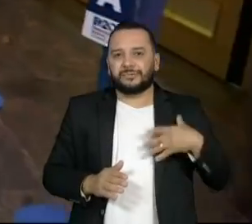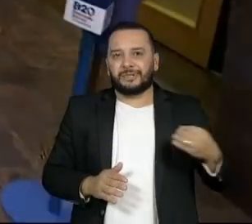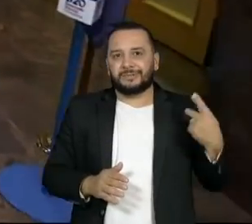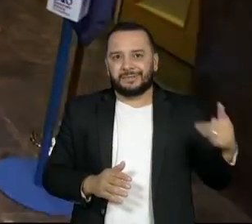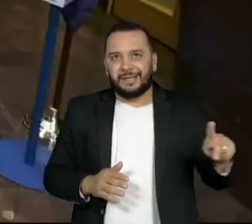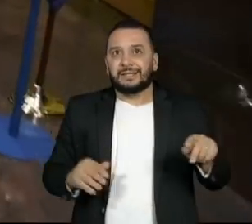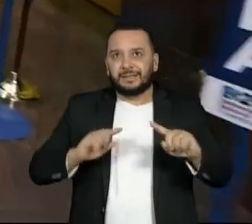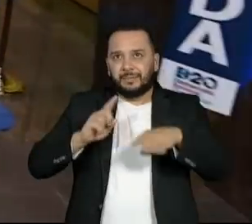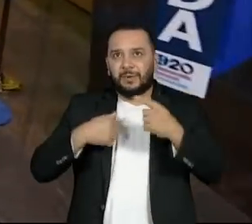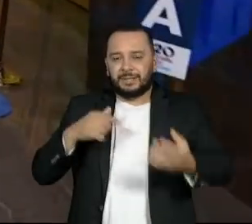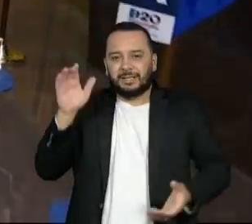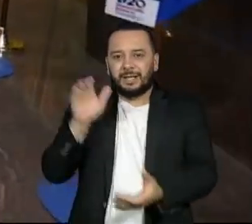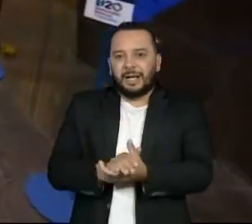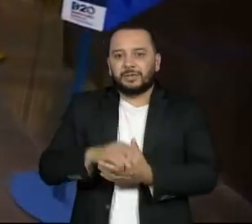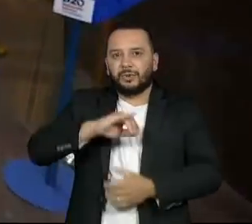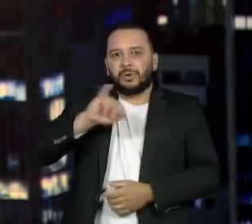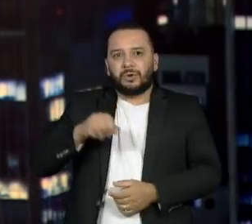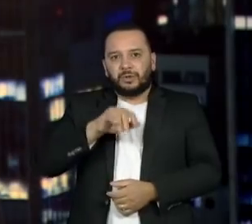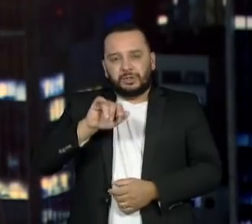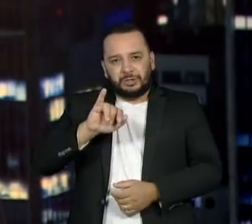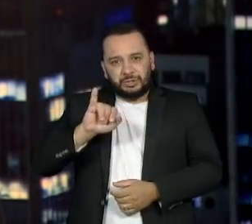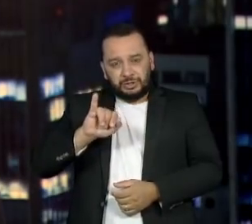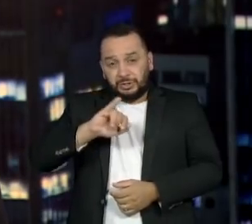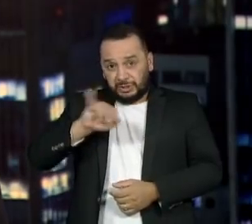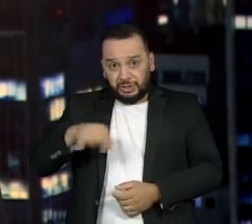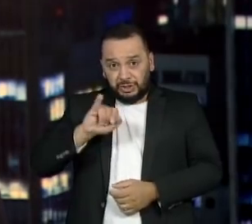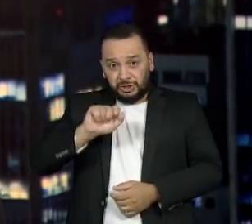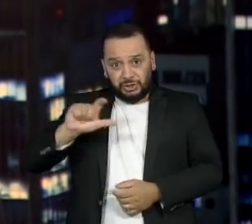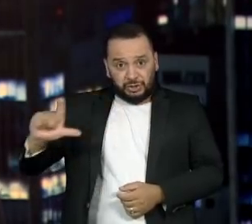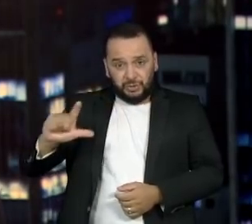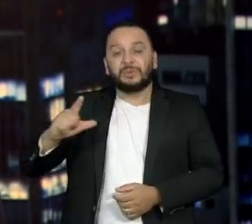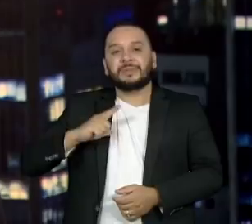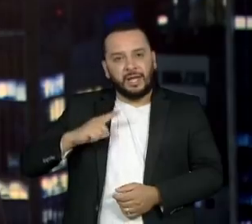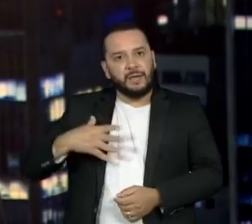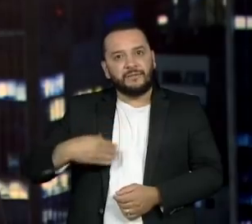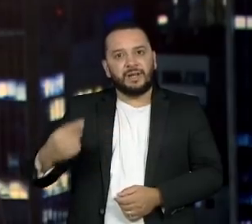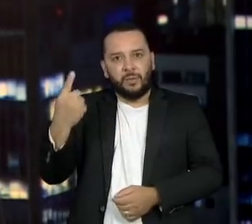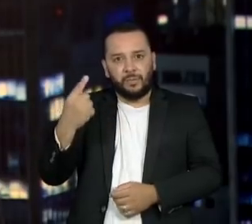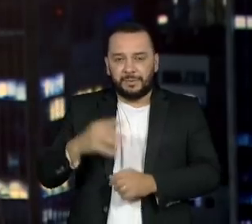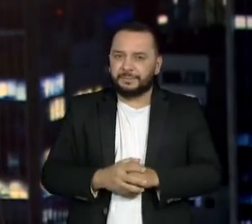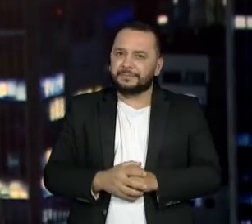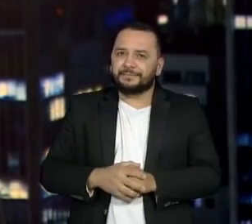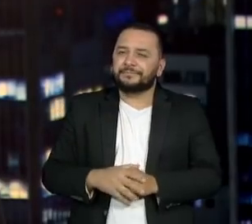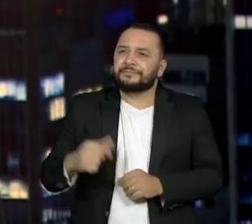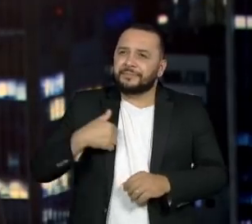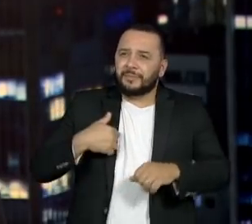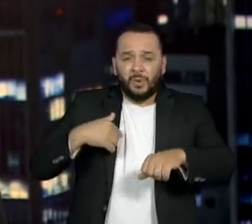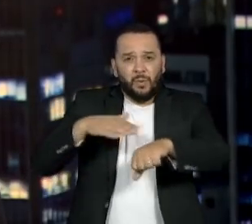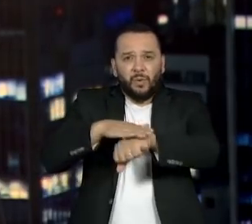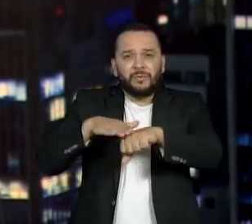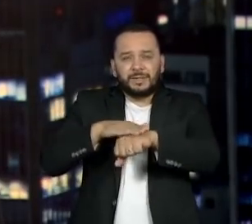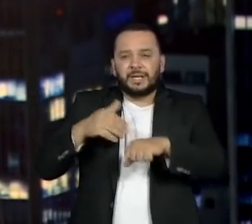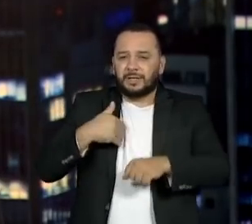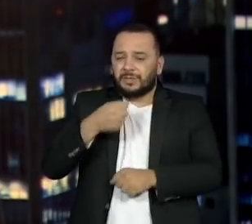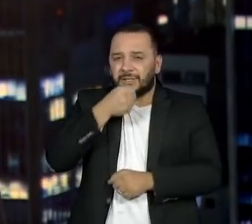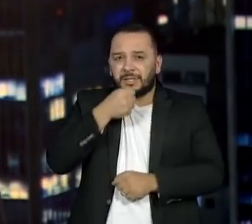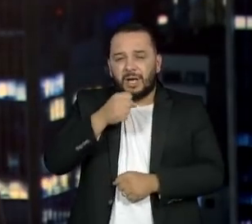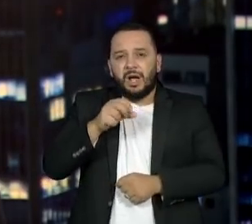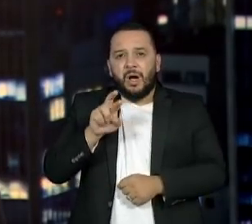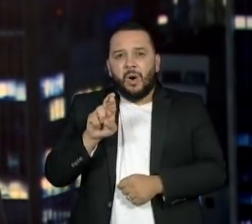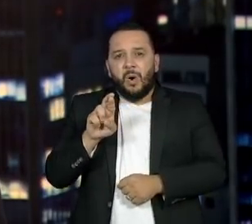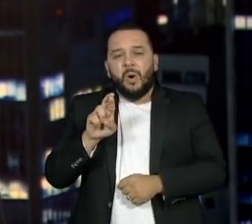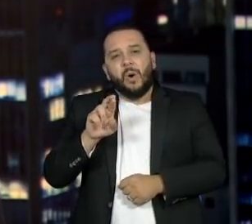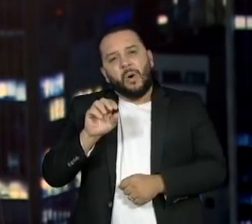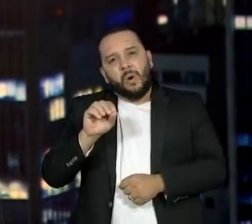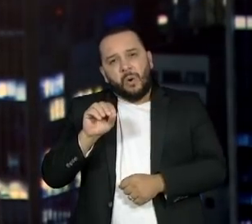Jill Jacobs, com quem tem uma filha. A ideia deste programa surgiu de uma conversa com o jornalista Rosenthal Calmon Alves. Ele mora